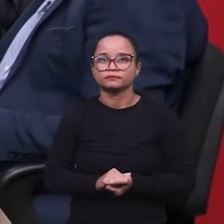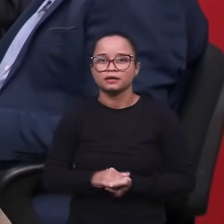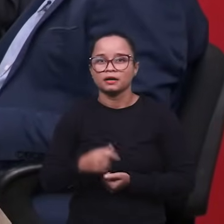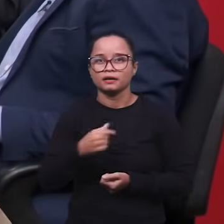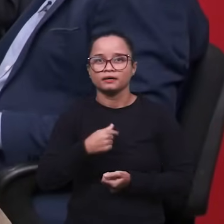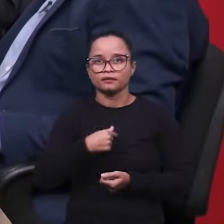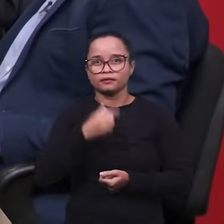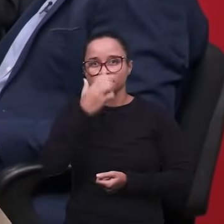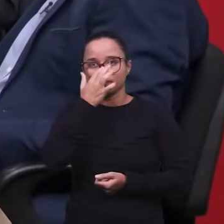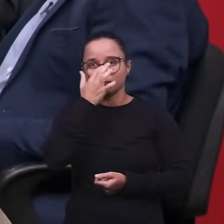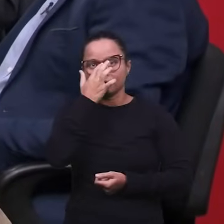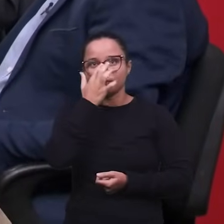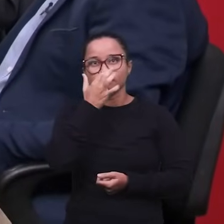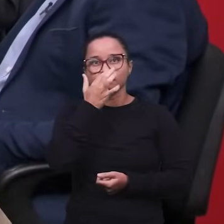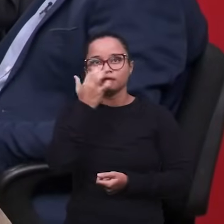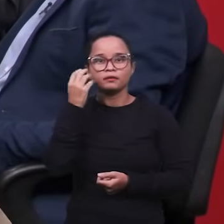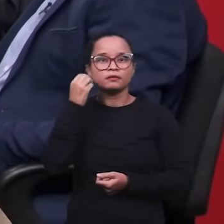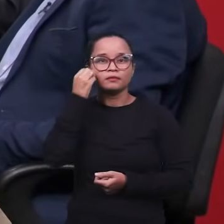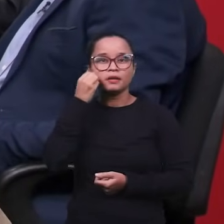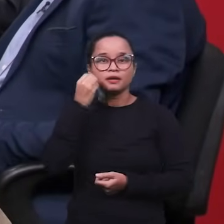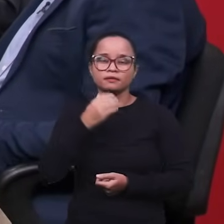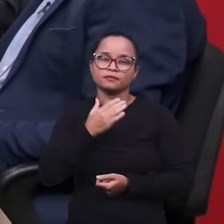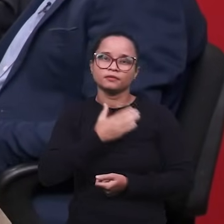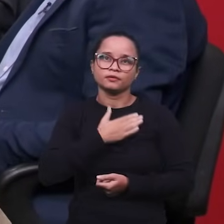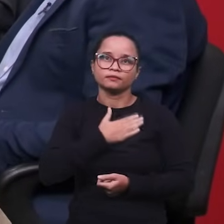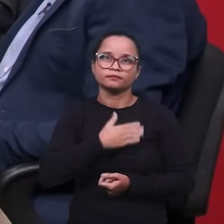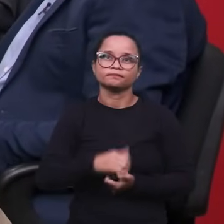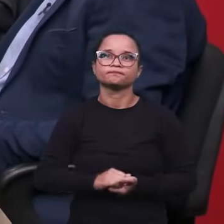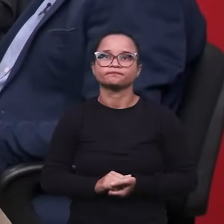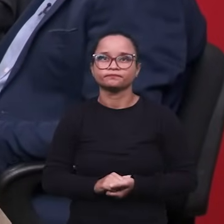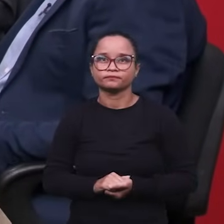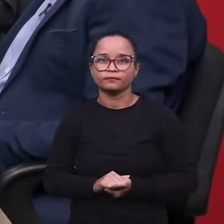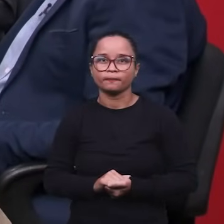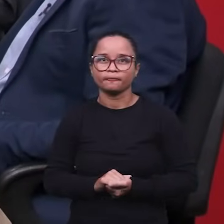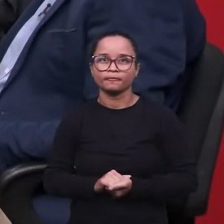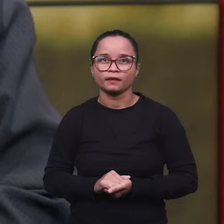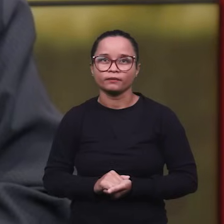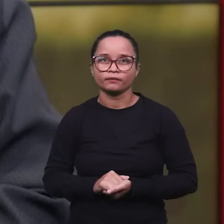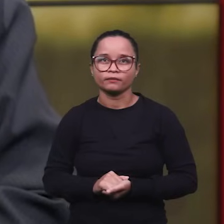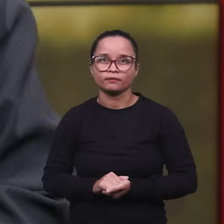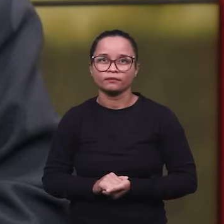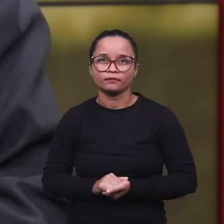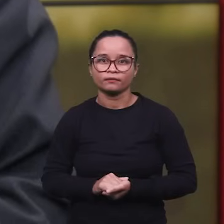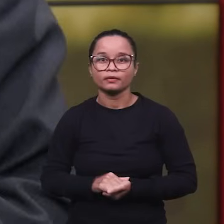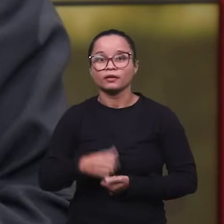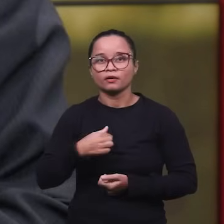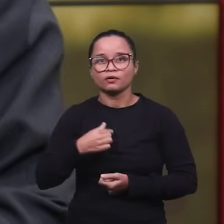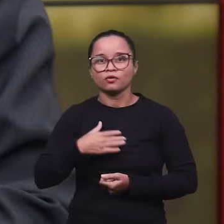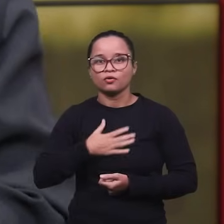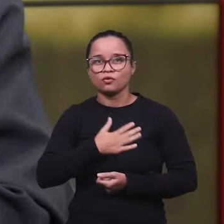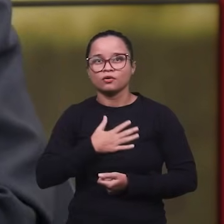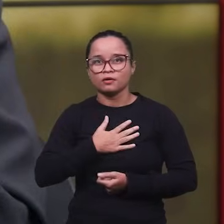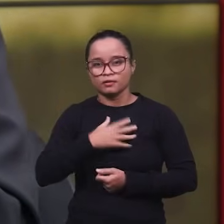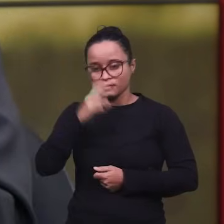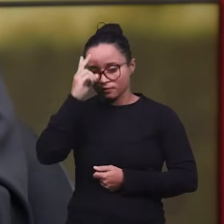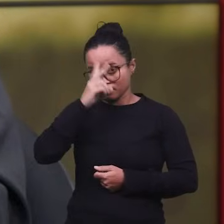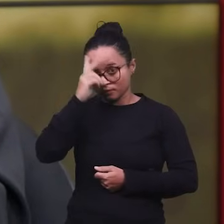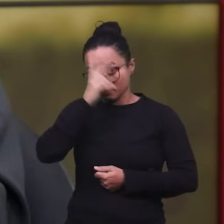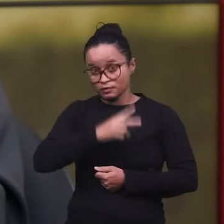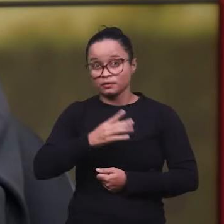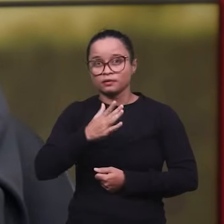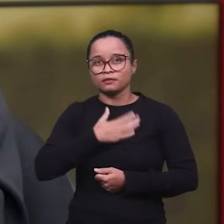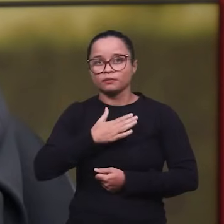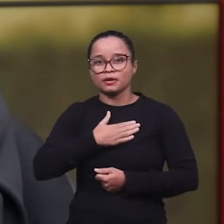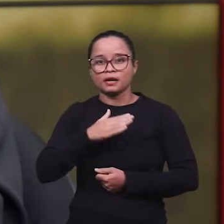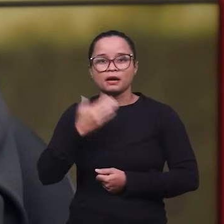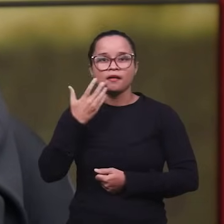Me ocorreu aqui agora uma experiência minha. Ainda, e eu gosto muito quando eu me lembro de uma